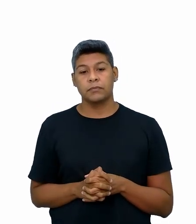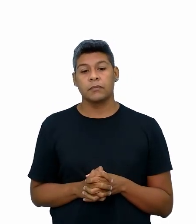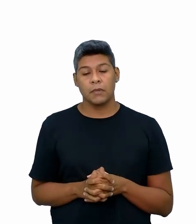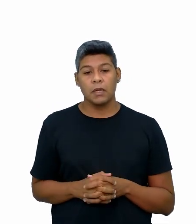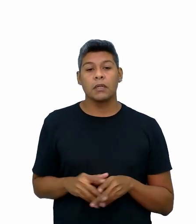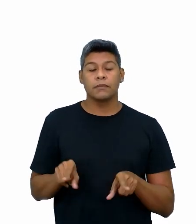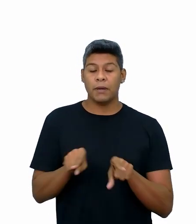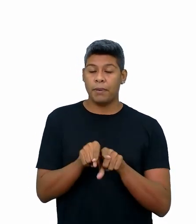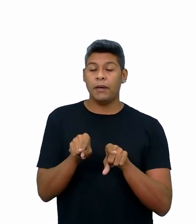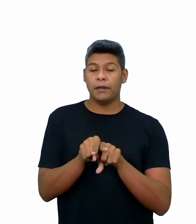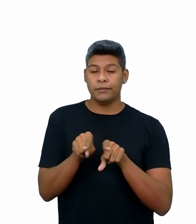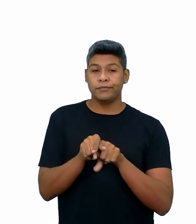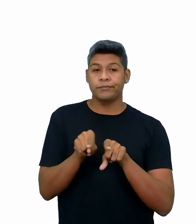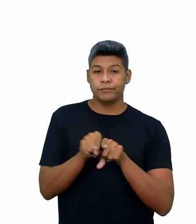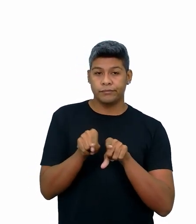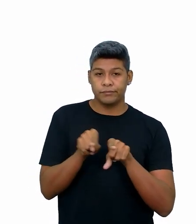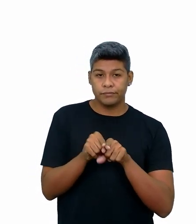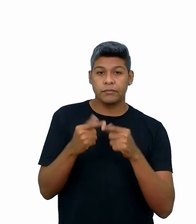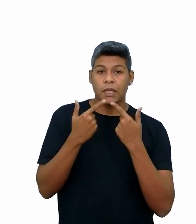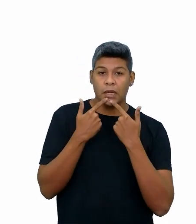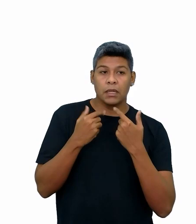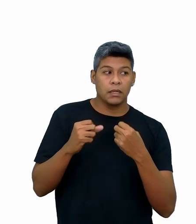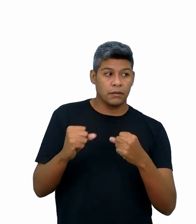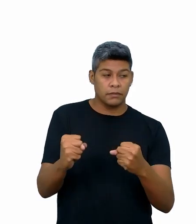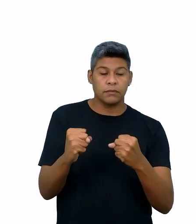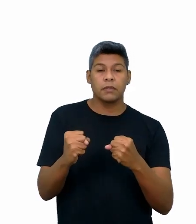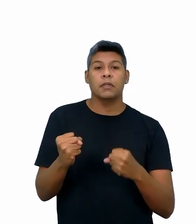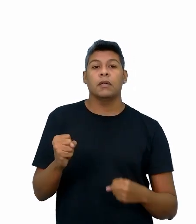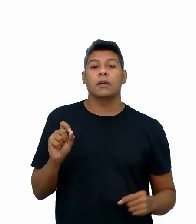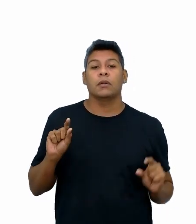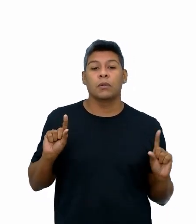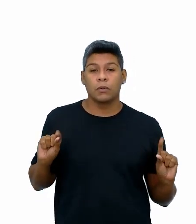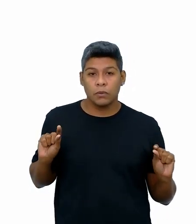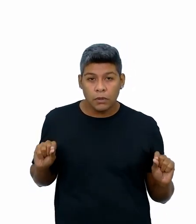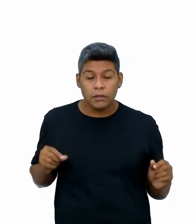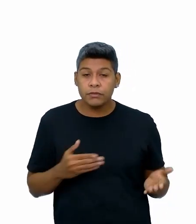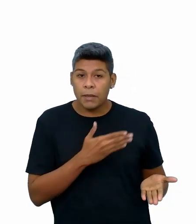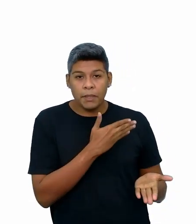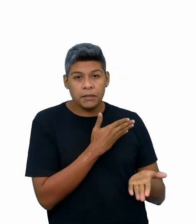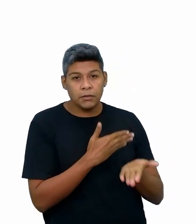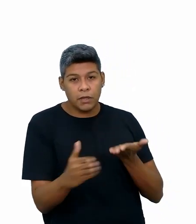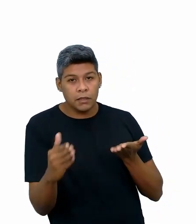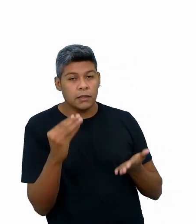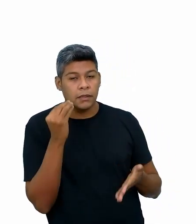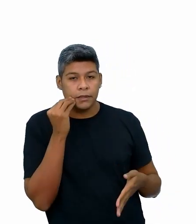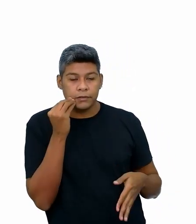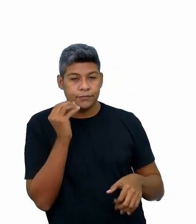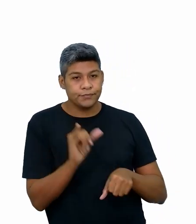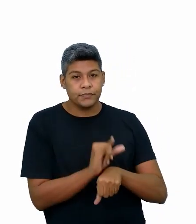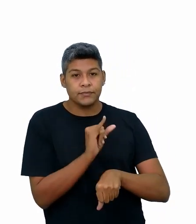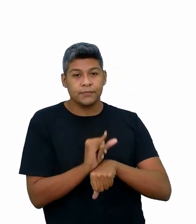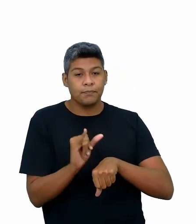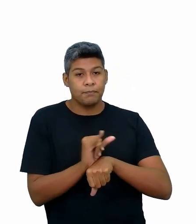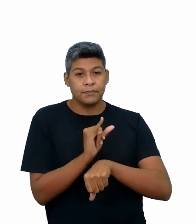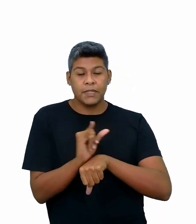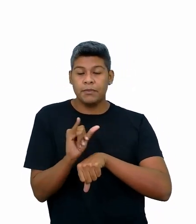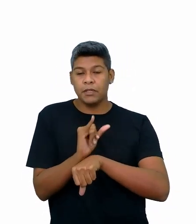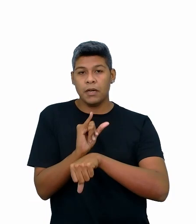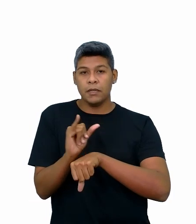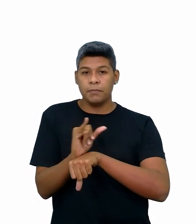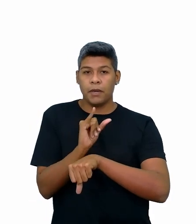também é as práticas de linguagem, né? Que estão aí nos sujeitos, enunciadores em contextos